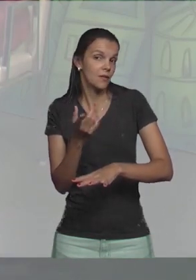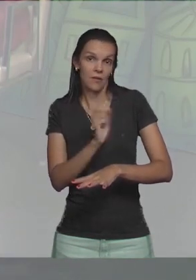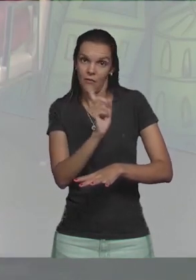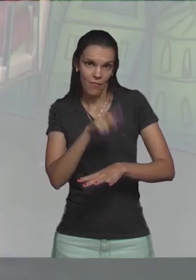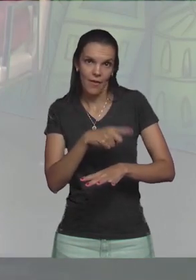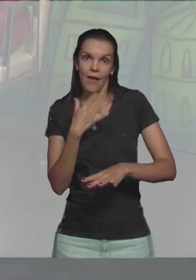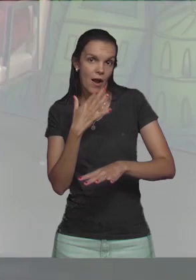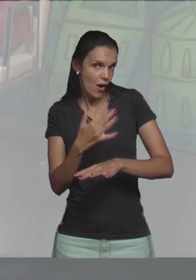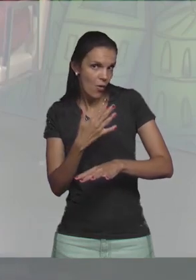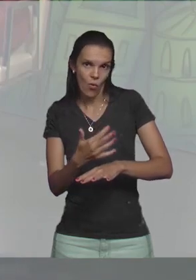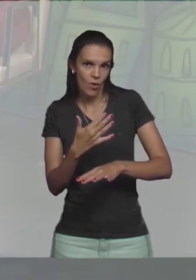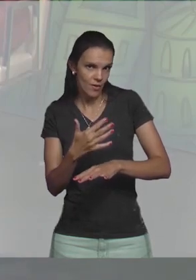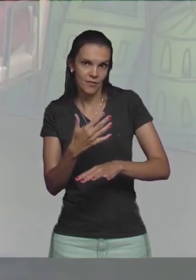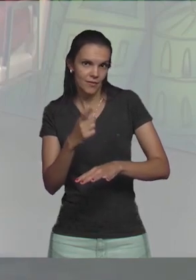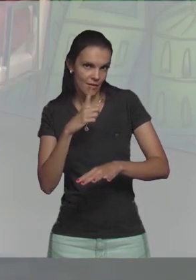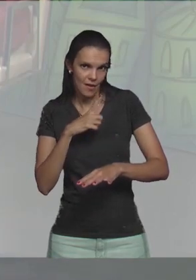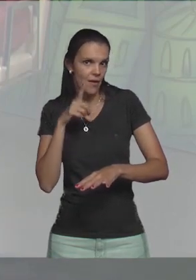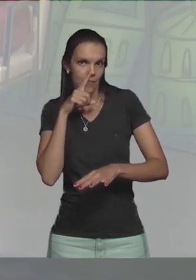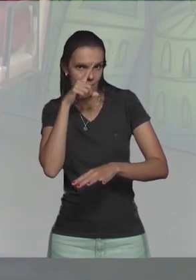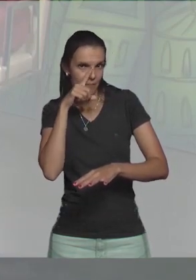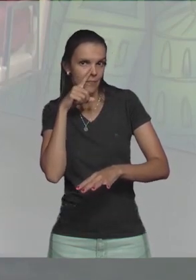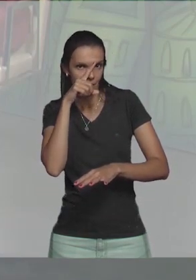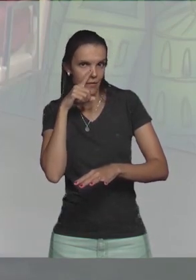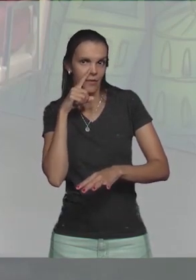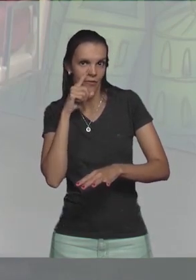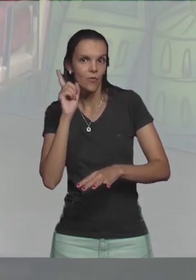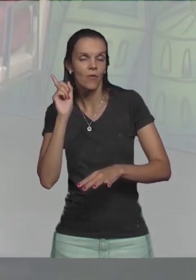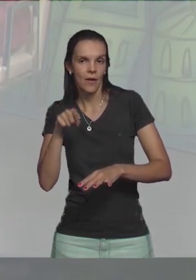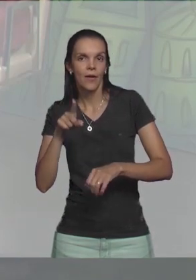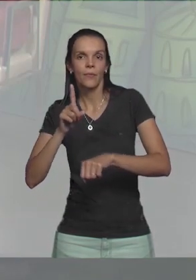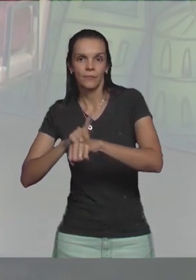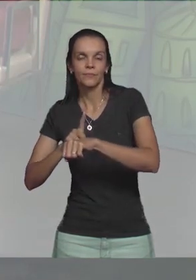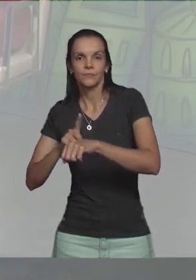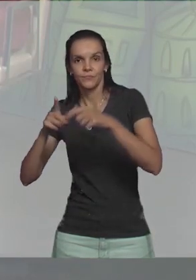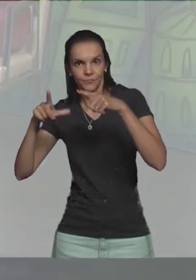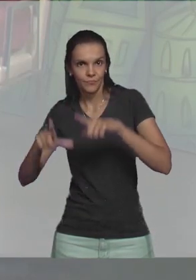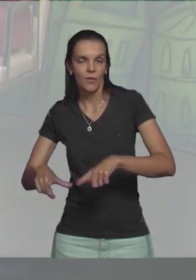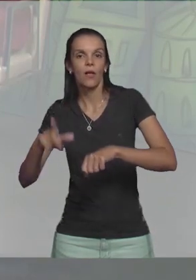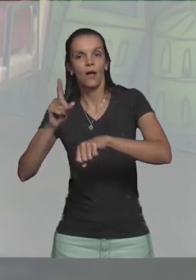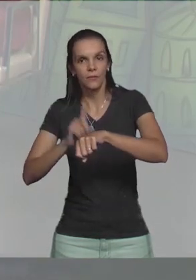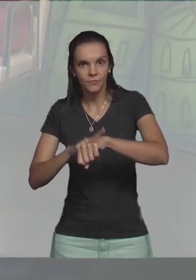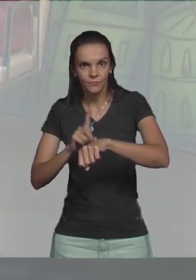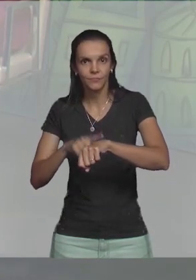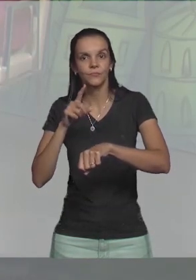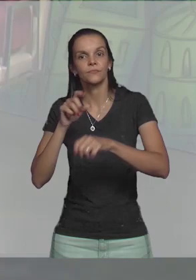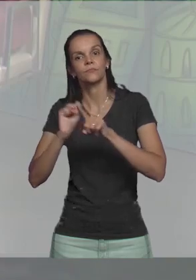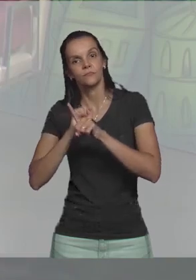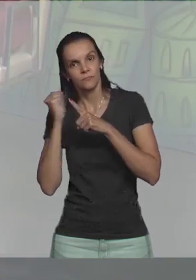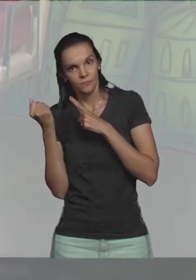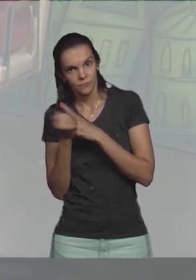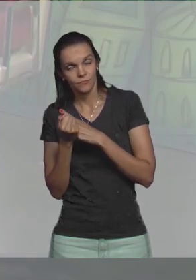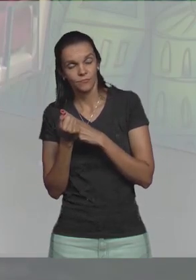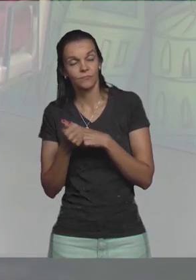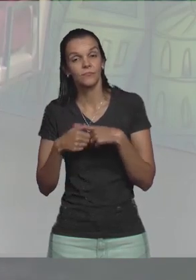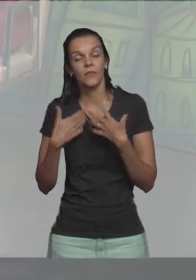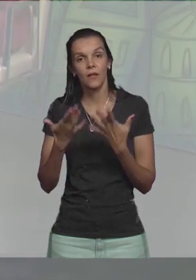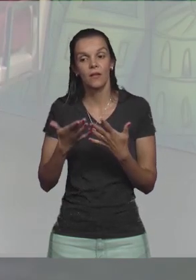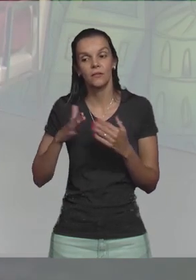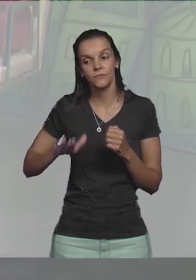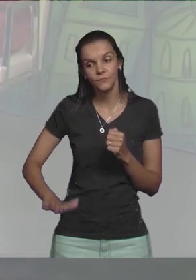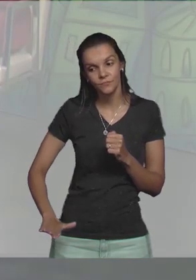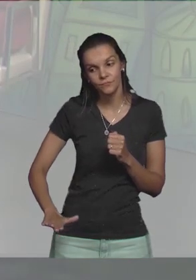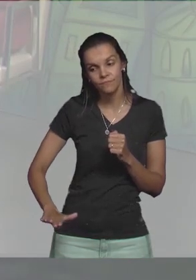situação em que você está. E conforme essa juventude vai crescendo, né, essa criança vai crescendo,